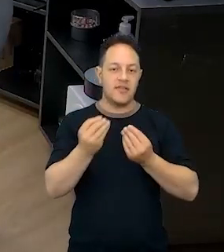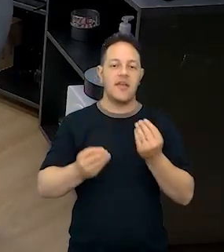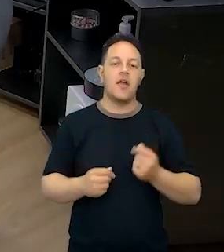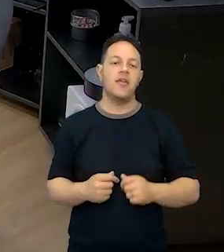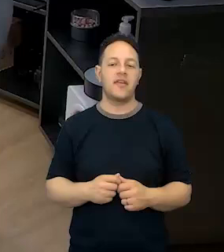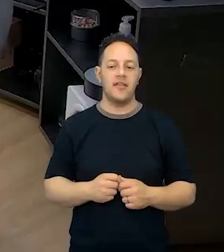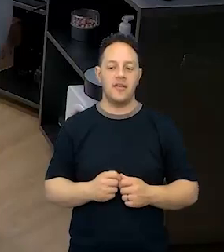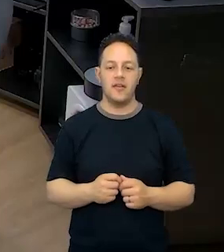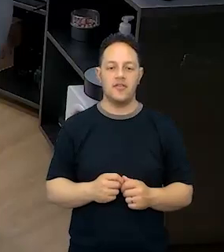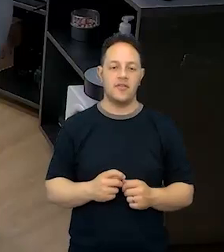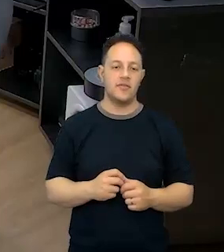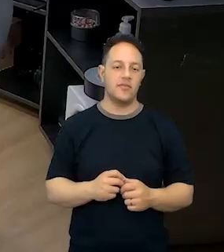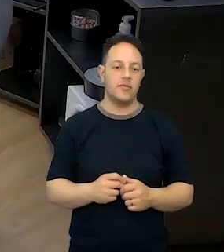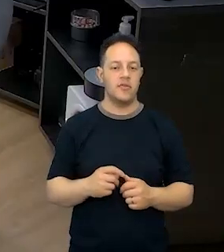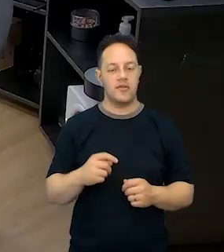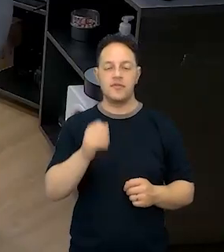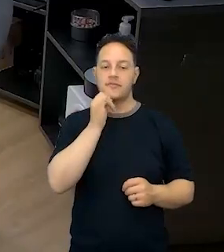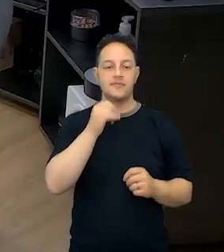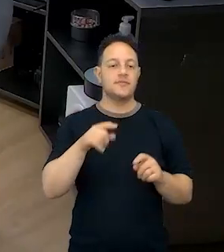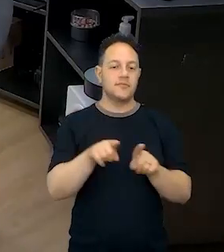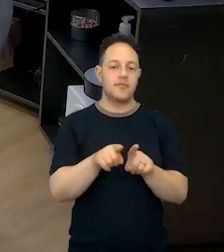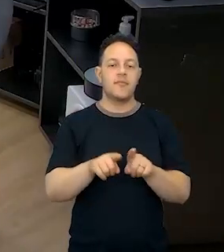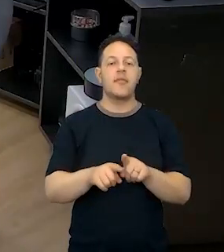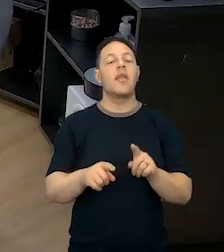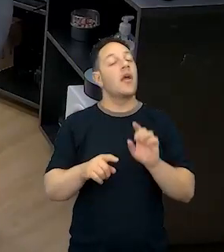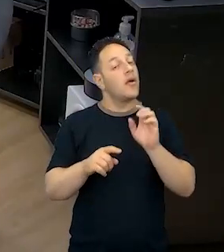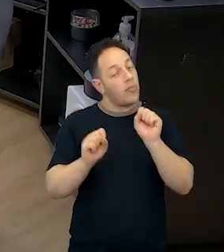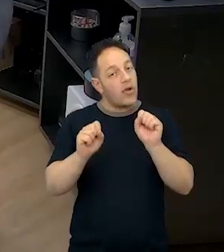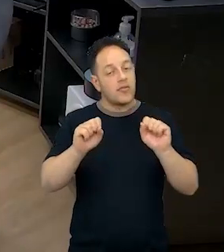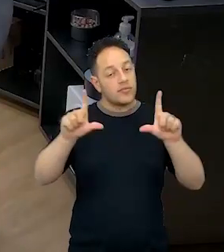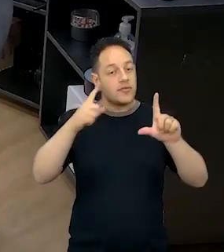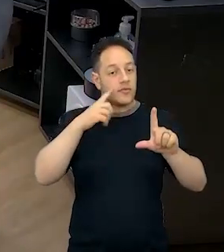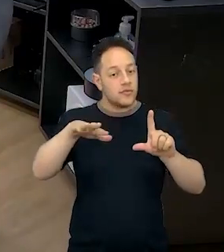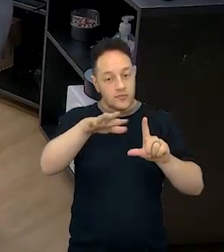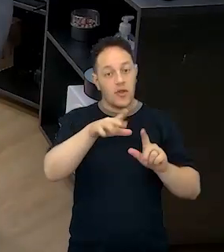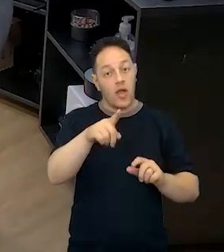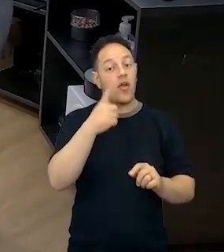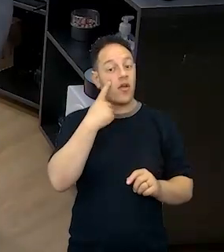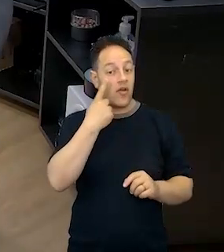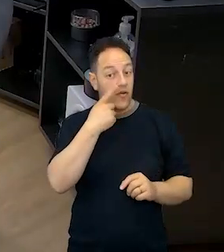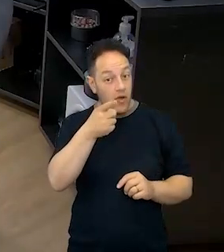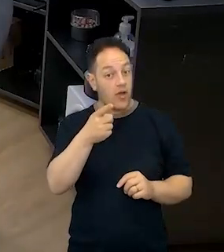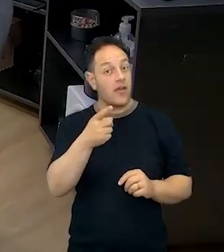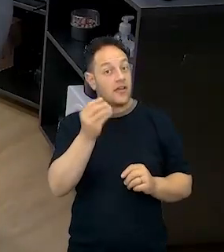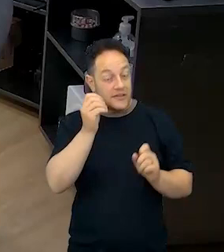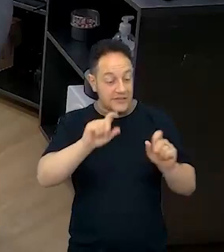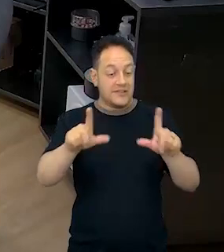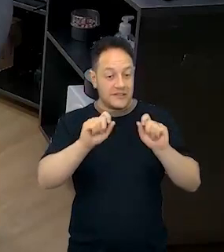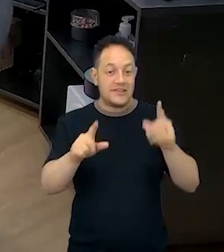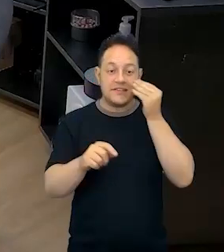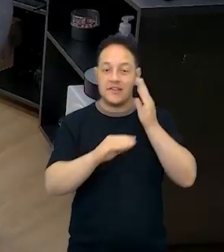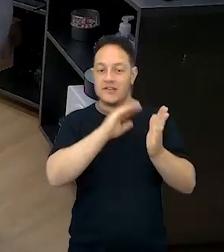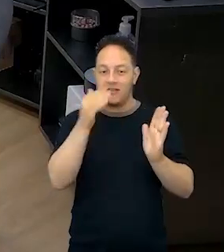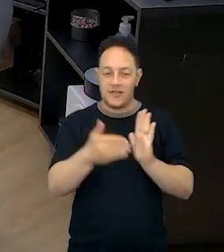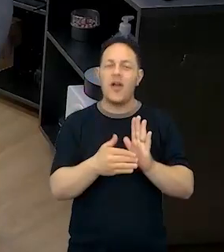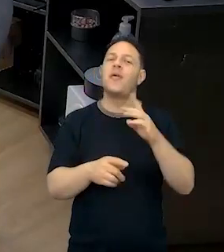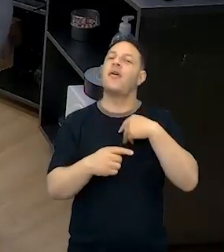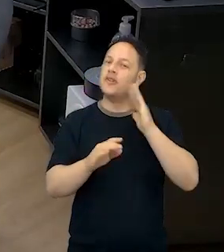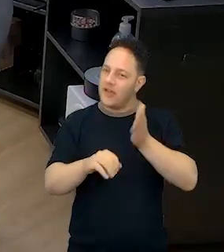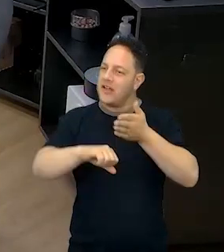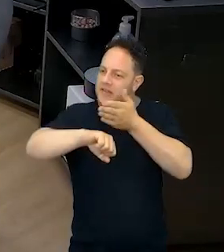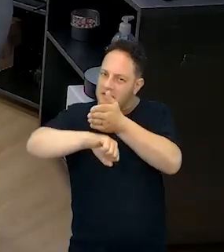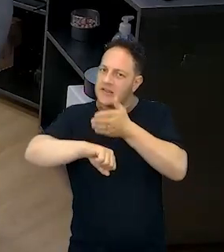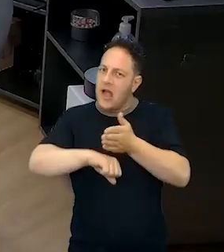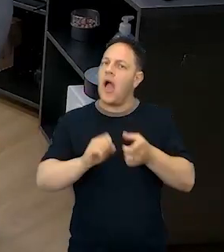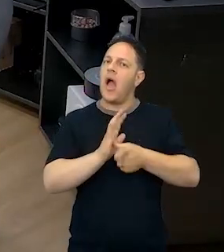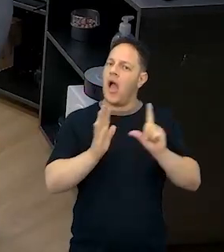vou colocando o link no chat para deixar mais fácil para vocês, tá bom? Vou tentar abrir todos. Nossa, que estranho. Porque eu testei todos antes